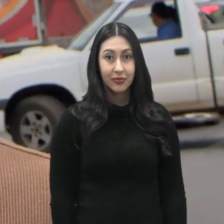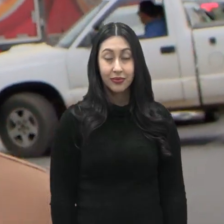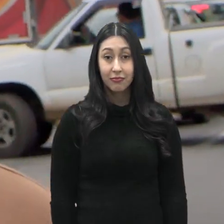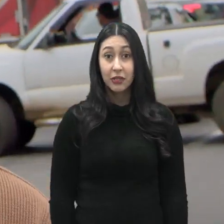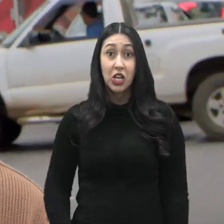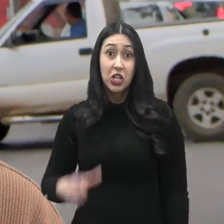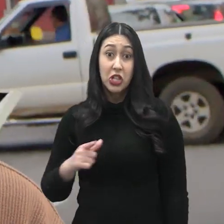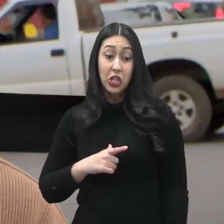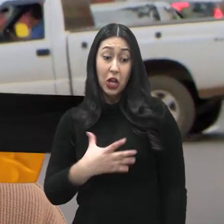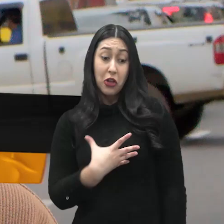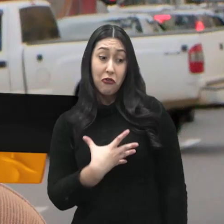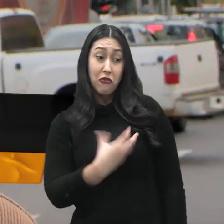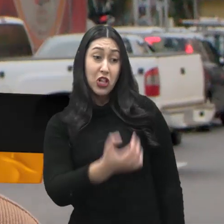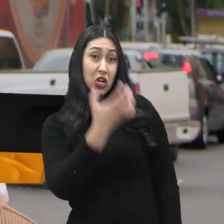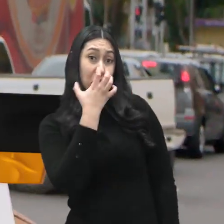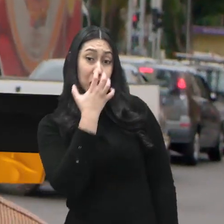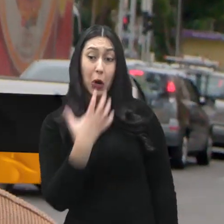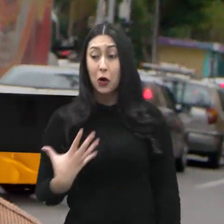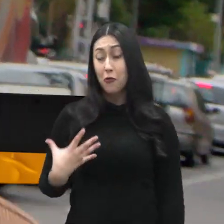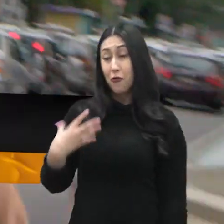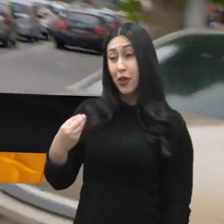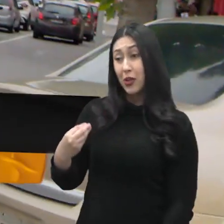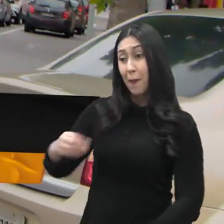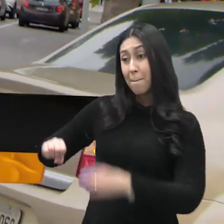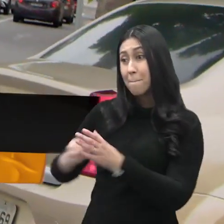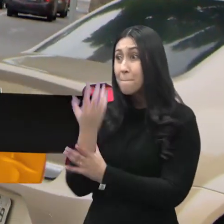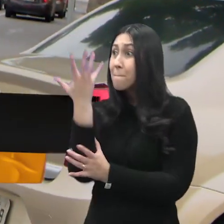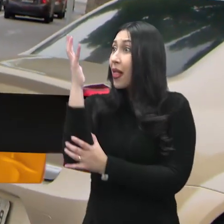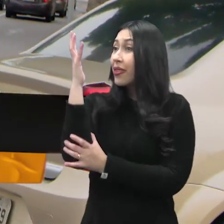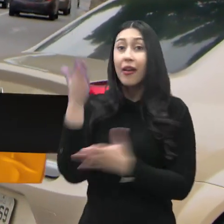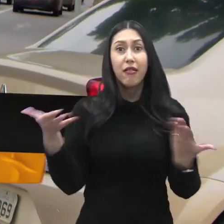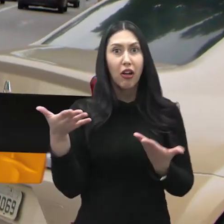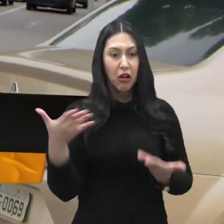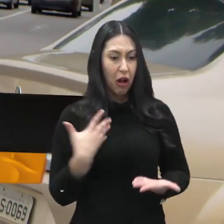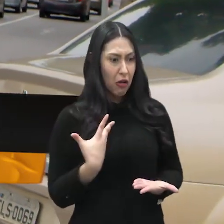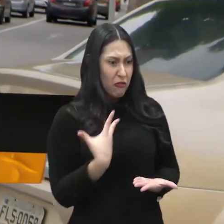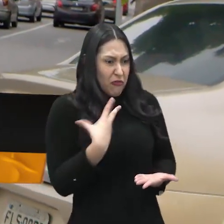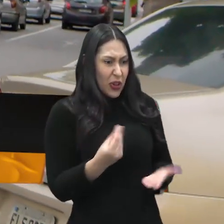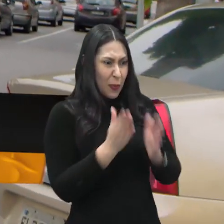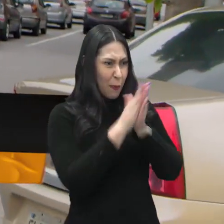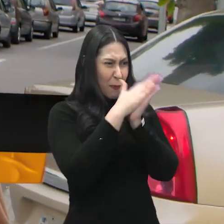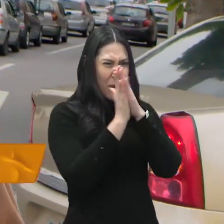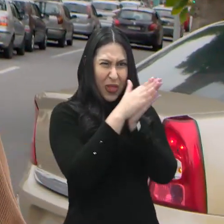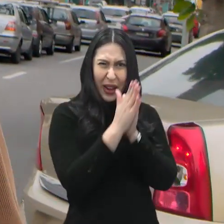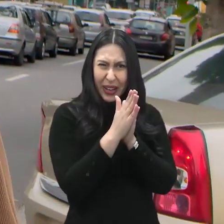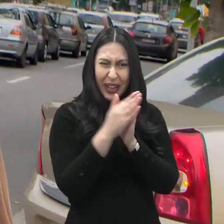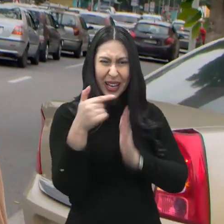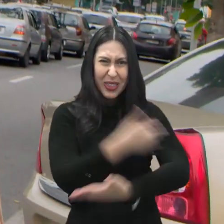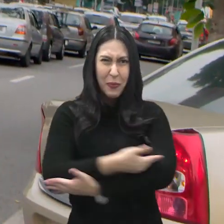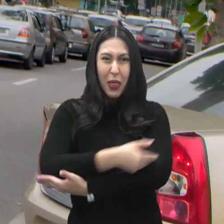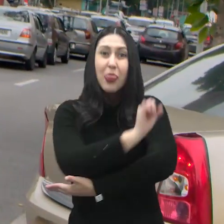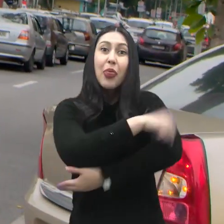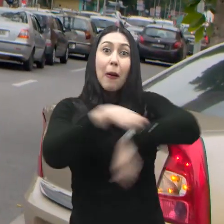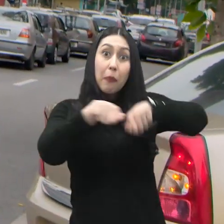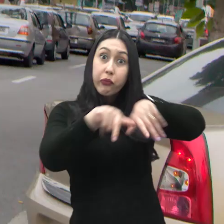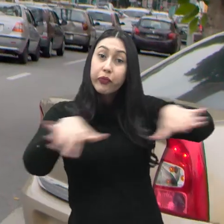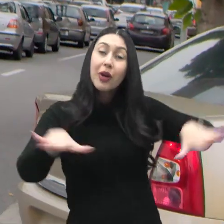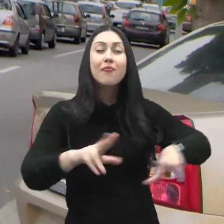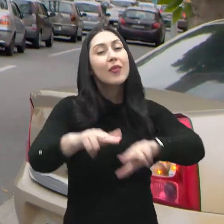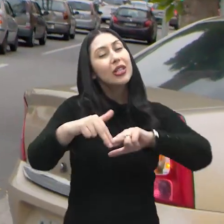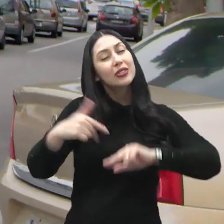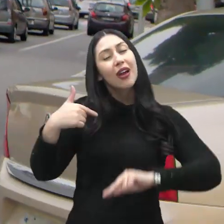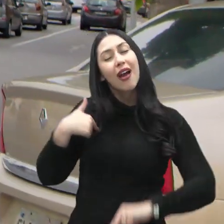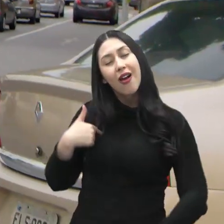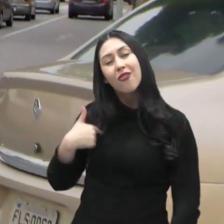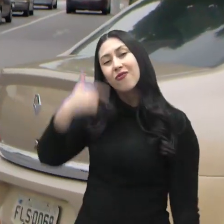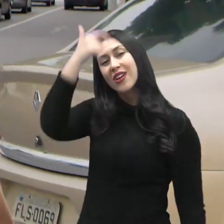Paz de planta, paz de pet, paz de bebê reborn. Essa é a nova sensação que está tomando conta das redes sociais. Por isso, no Tá na Rua de